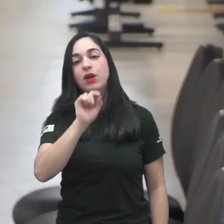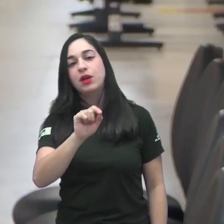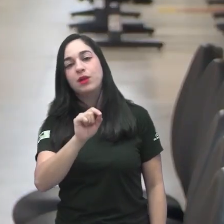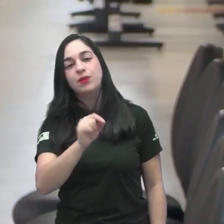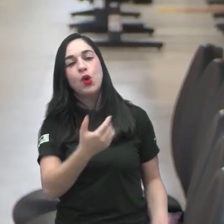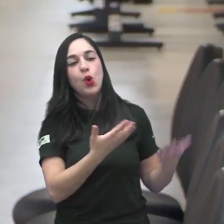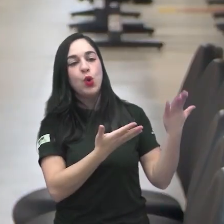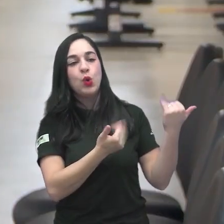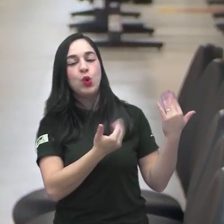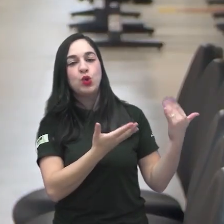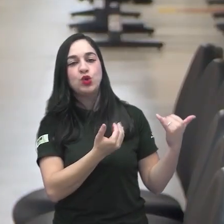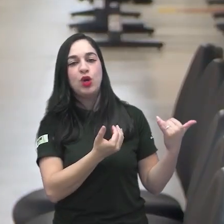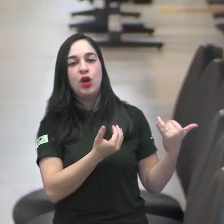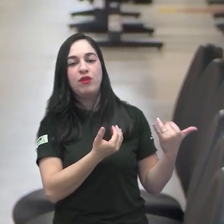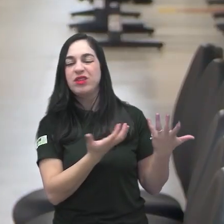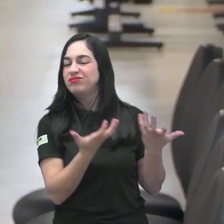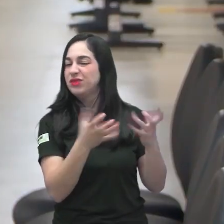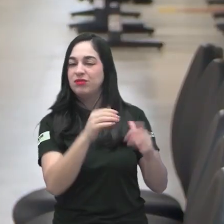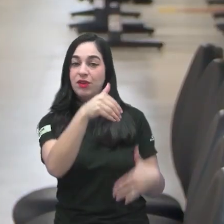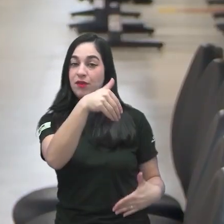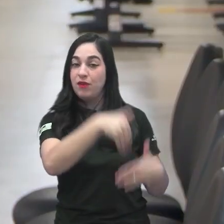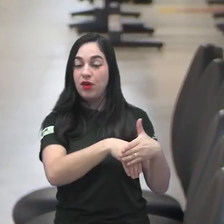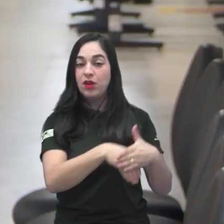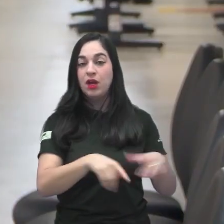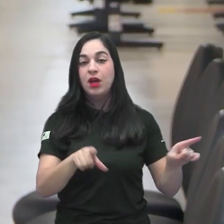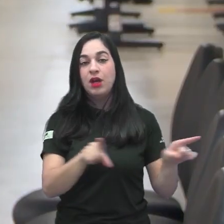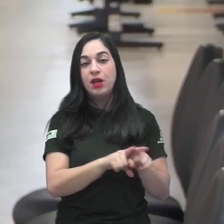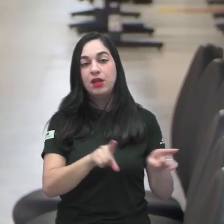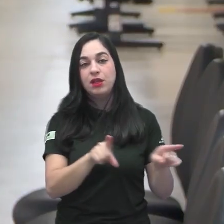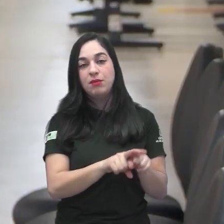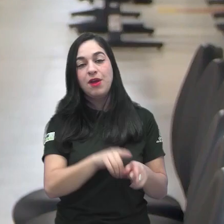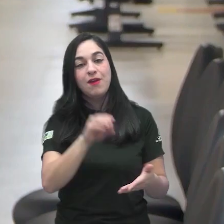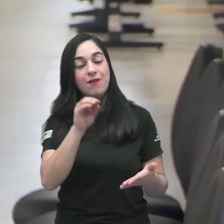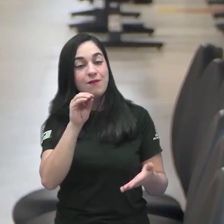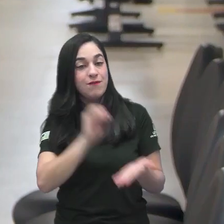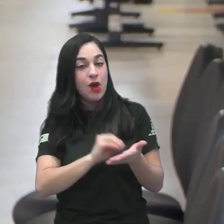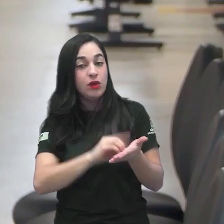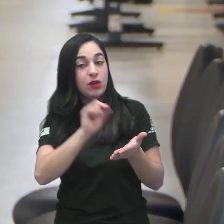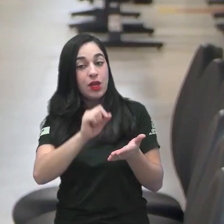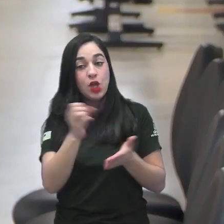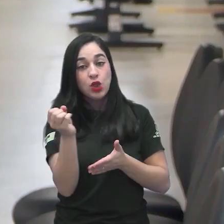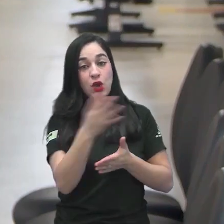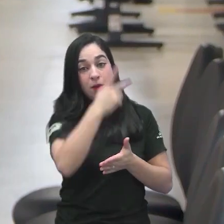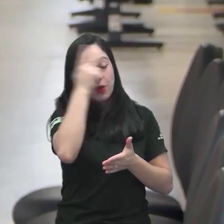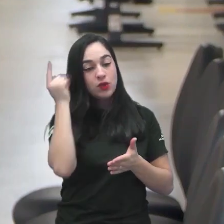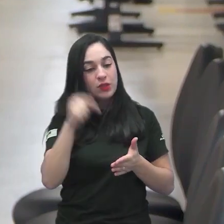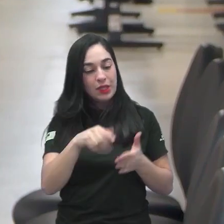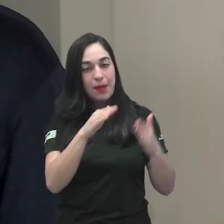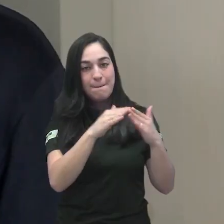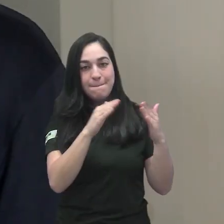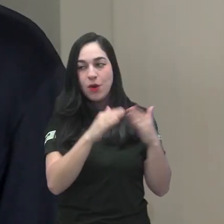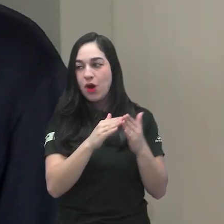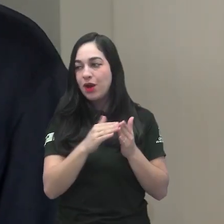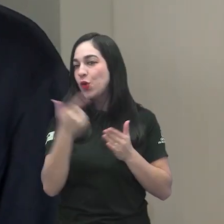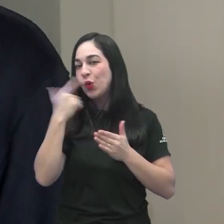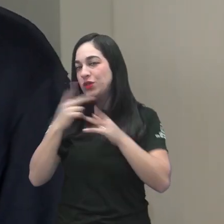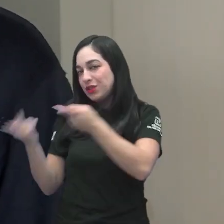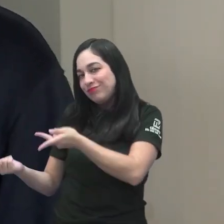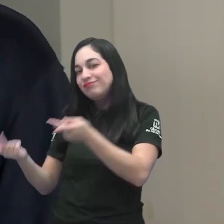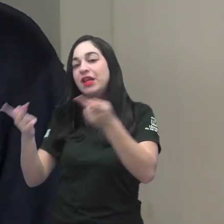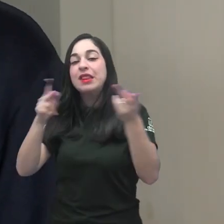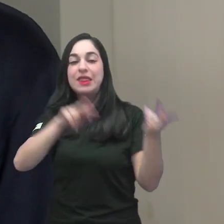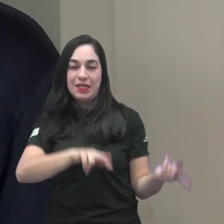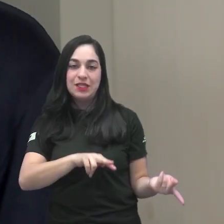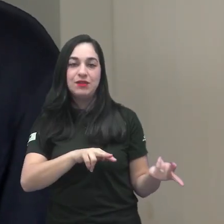principais motivos estão a baixa adesão dos jovens e a falta da transferência nas zonas eleitorais de novos moradores. São José dos Campos é uma